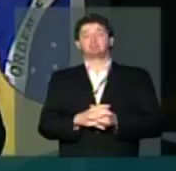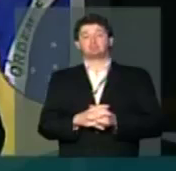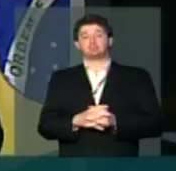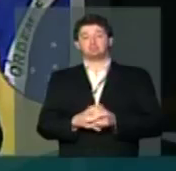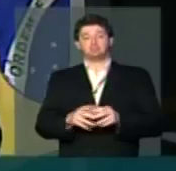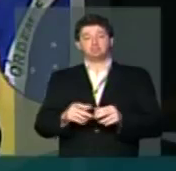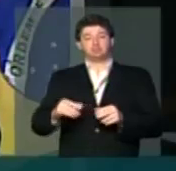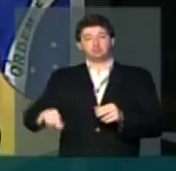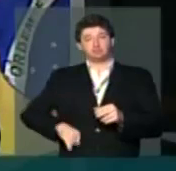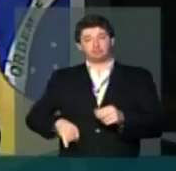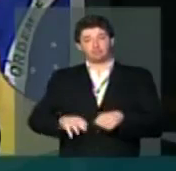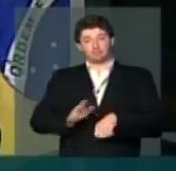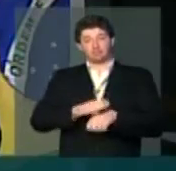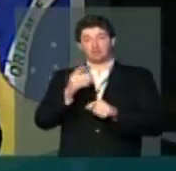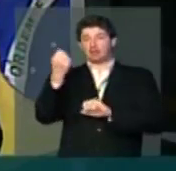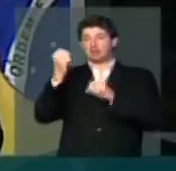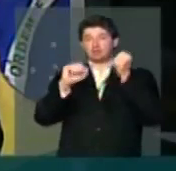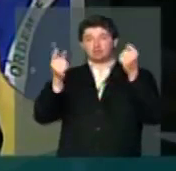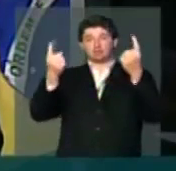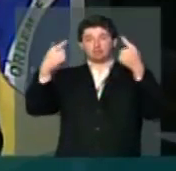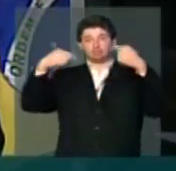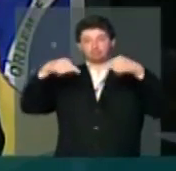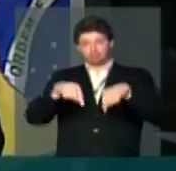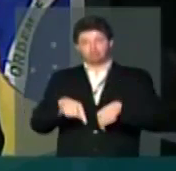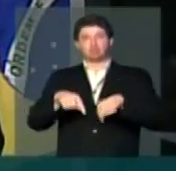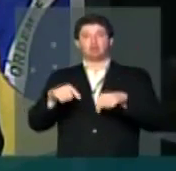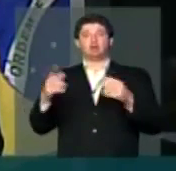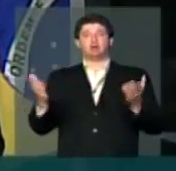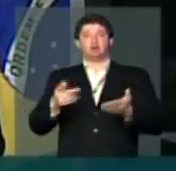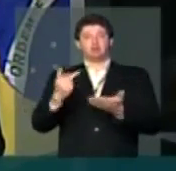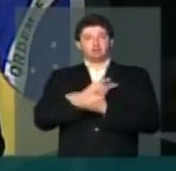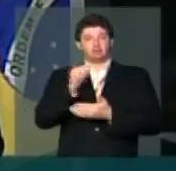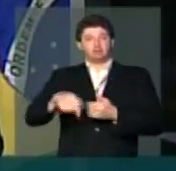dramática desindustrialização em curso,